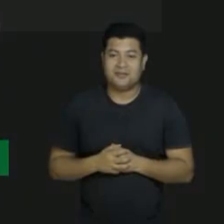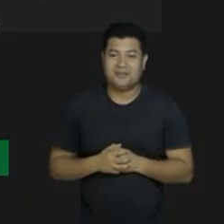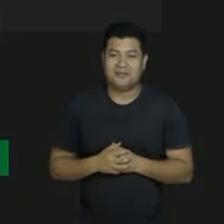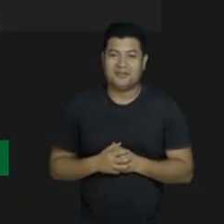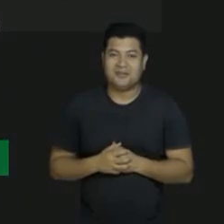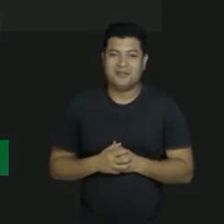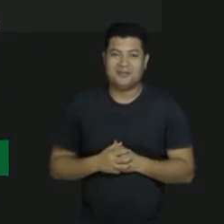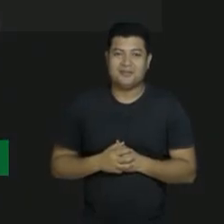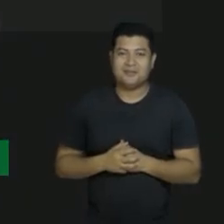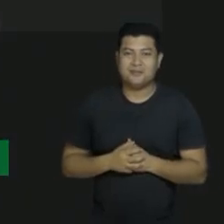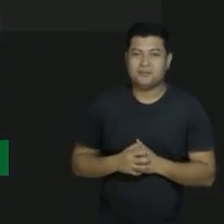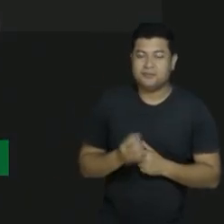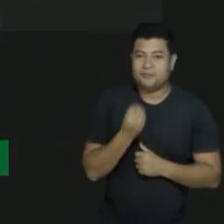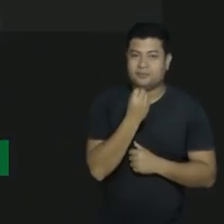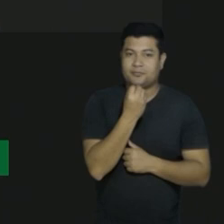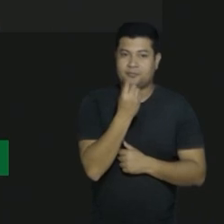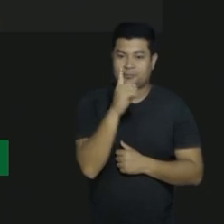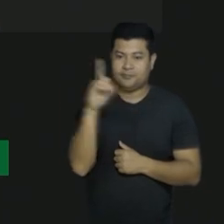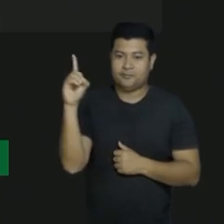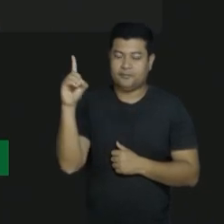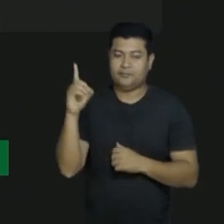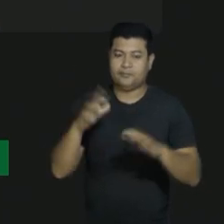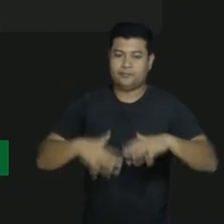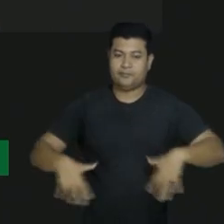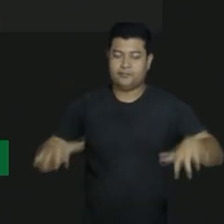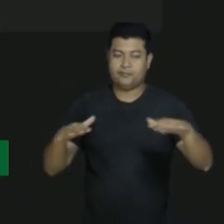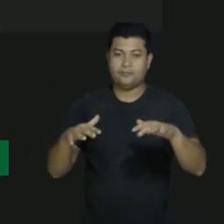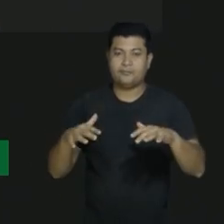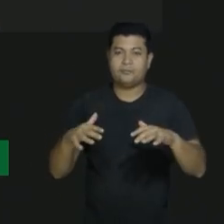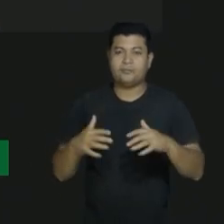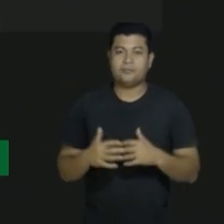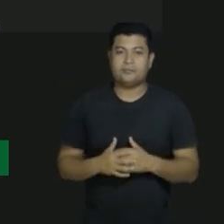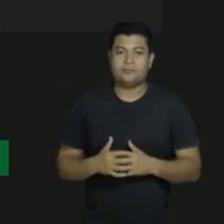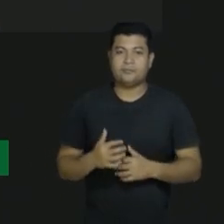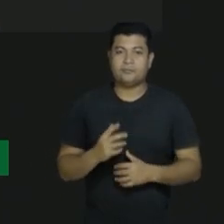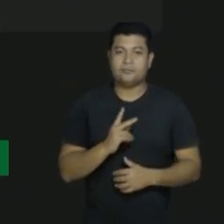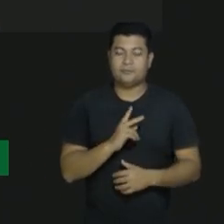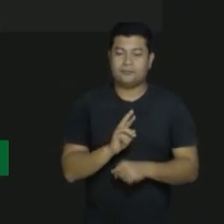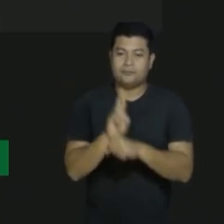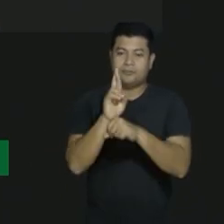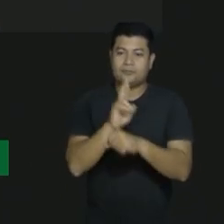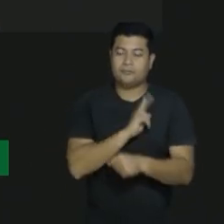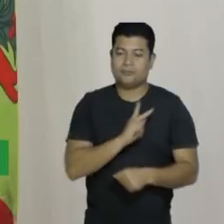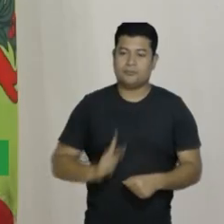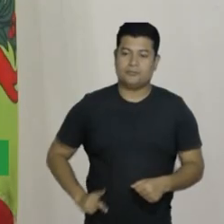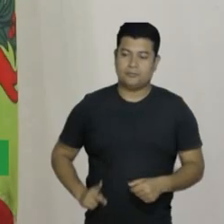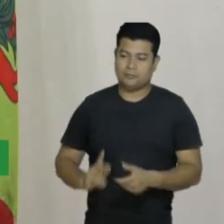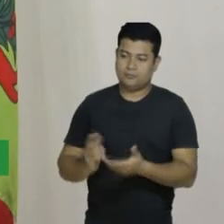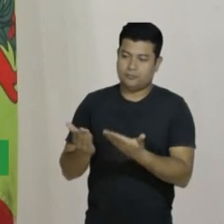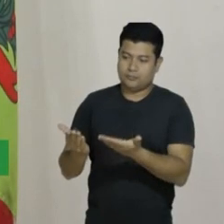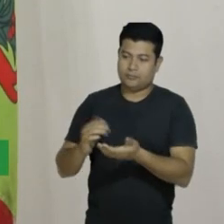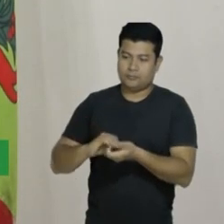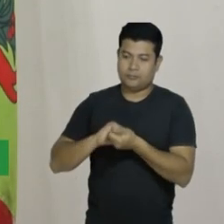Bom dia a todos. Em nome do presidente Maurício, cumprimento a todos os